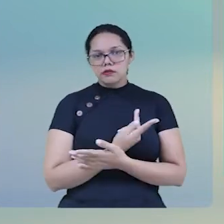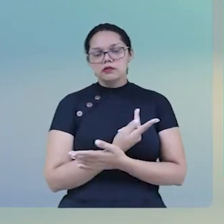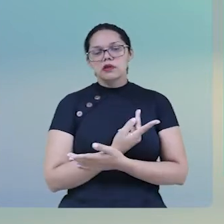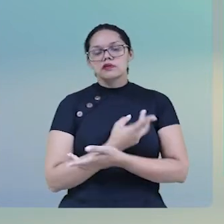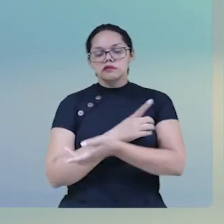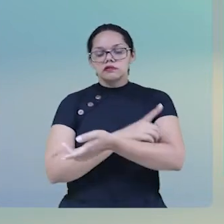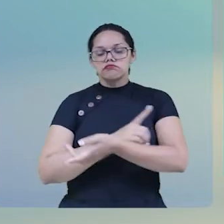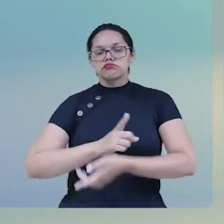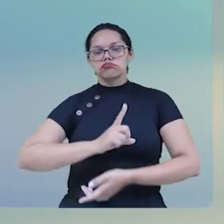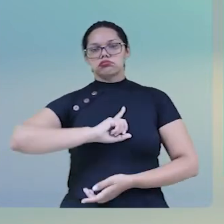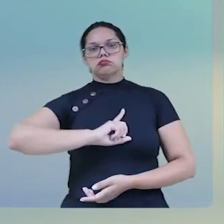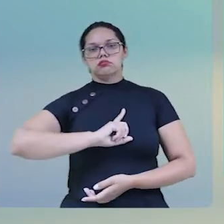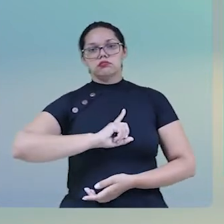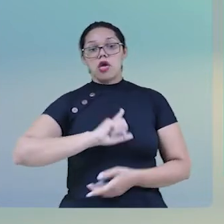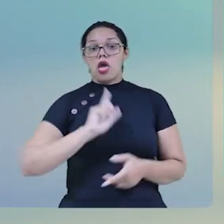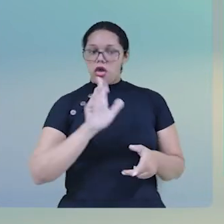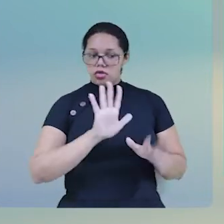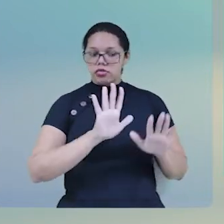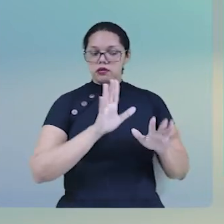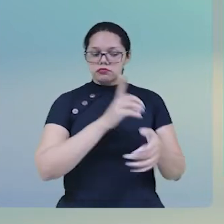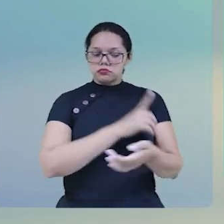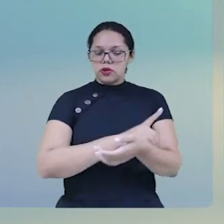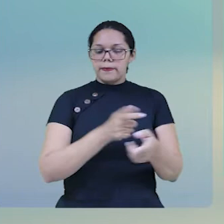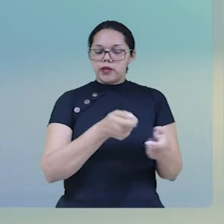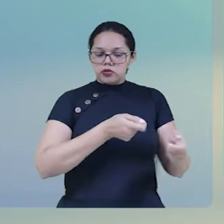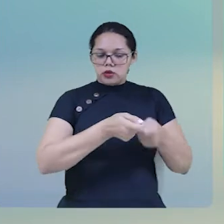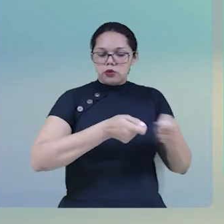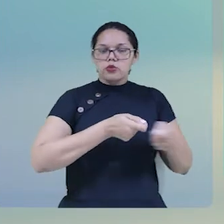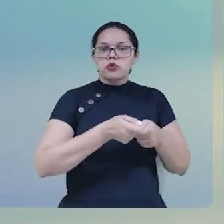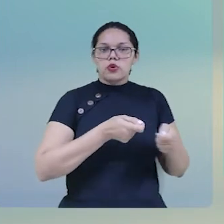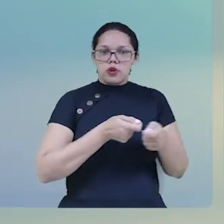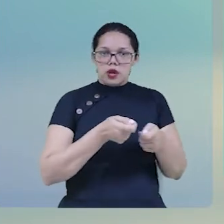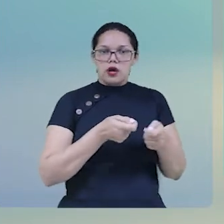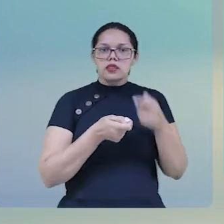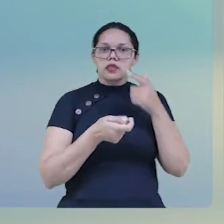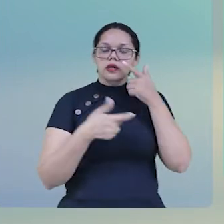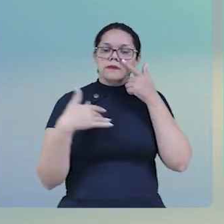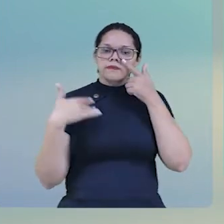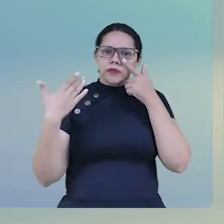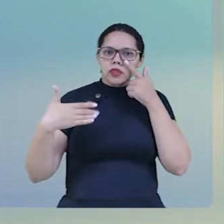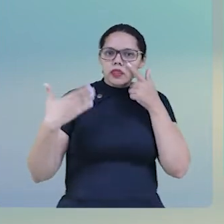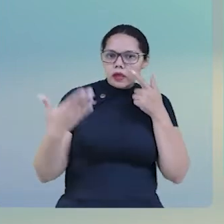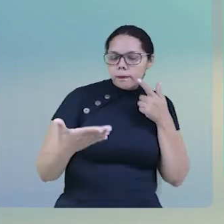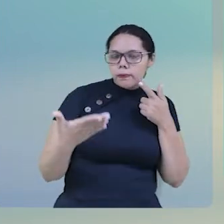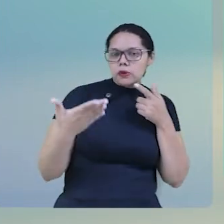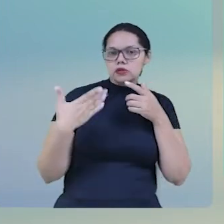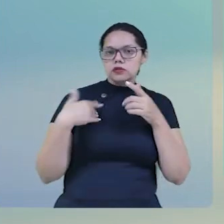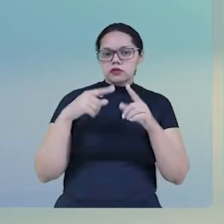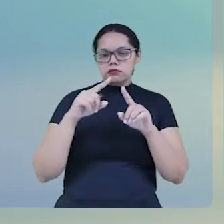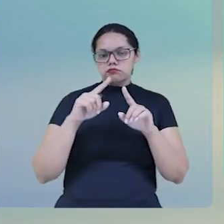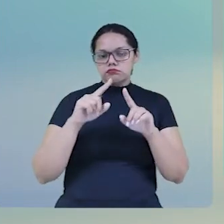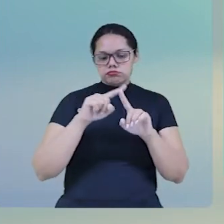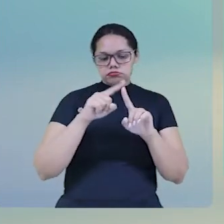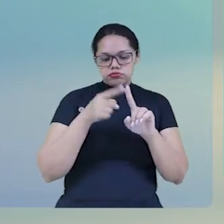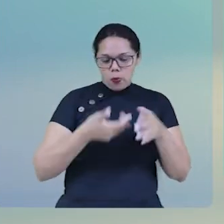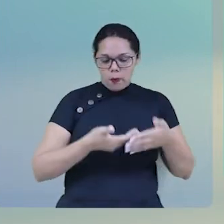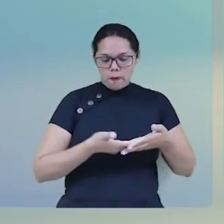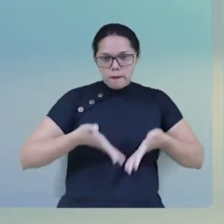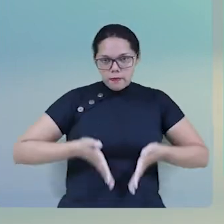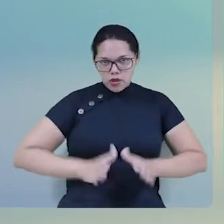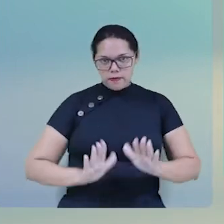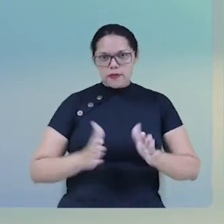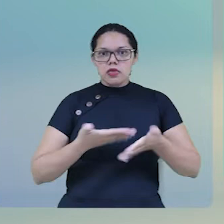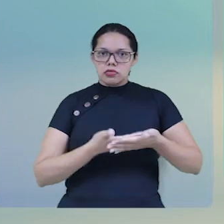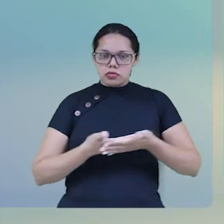está no período gestacional. Essa diabetes ela é controlada e geralmente depois que você passa do período de